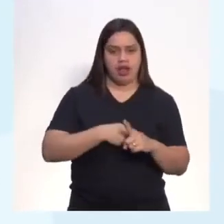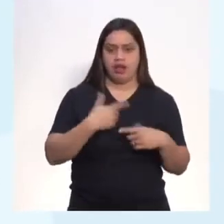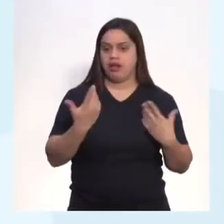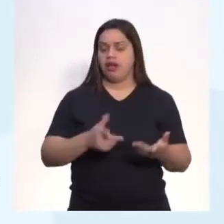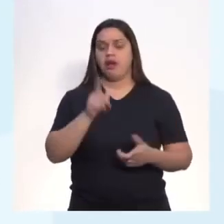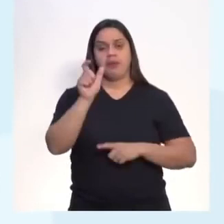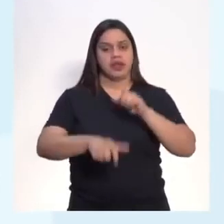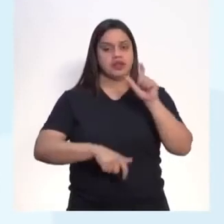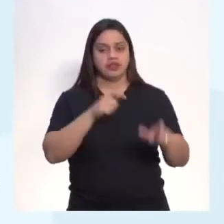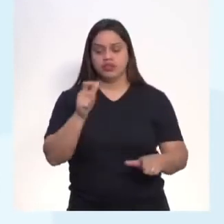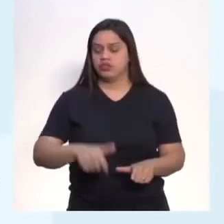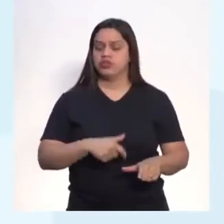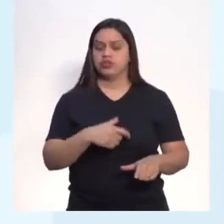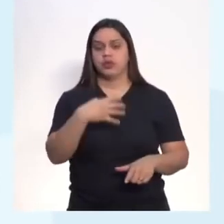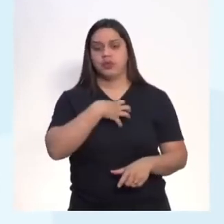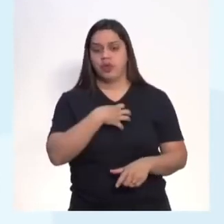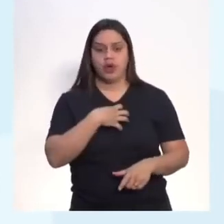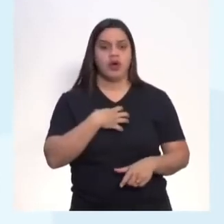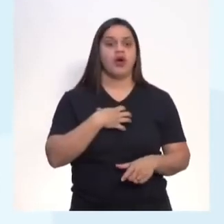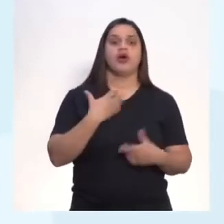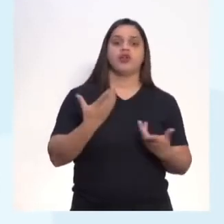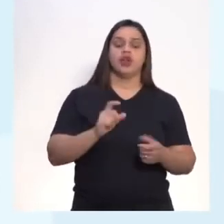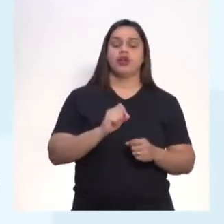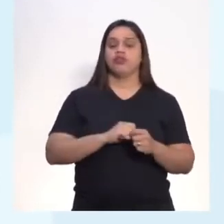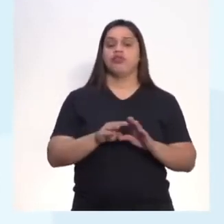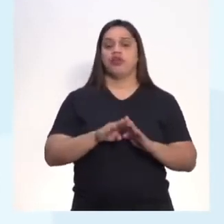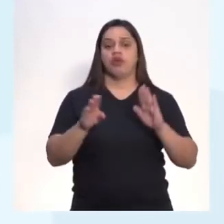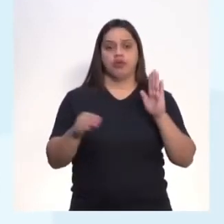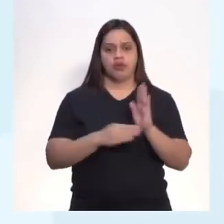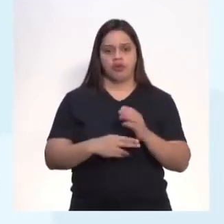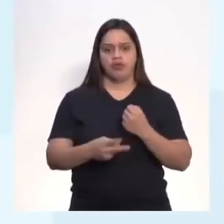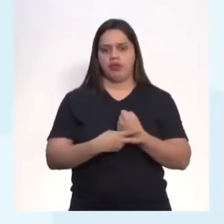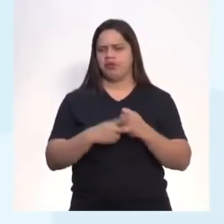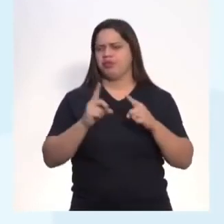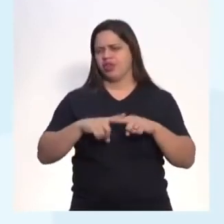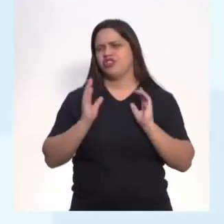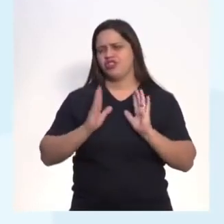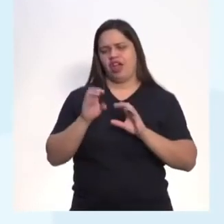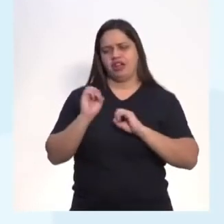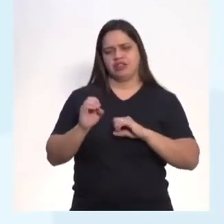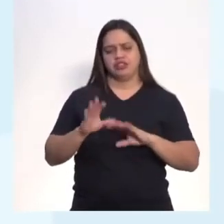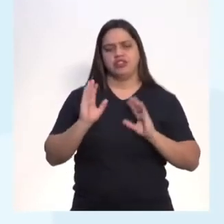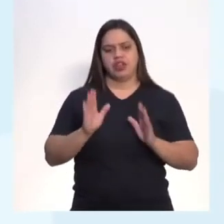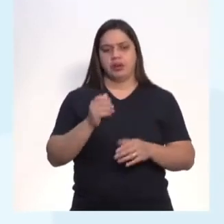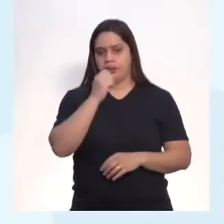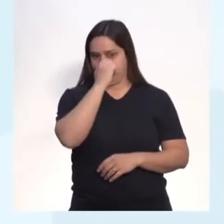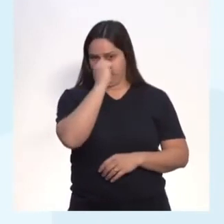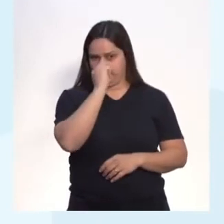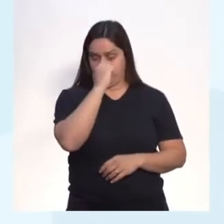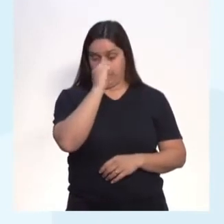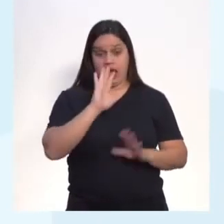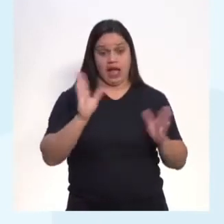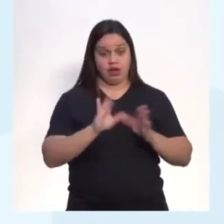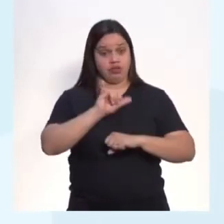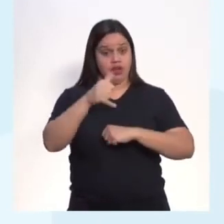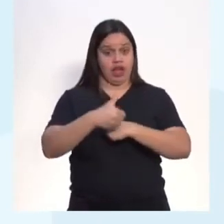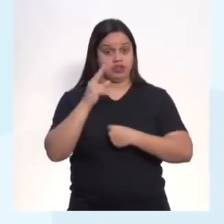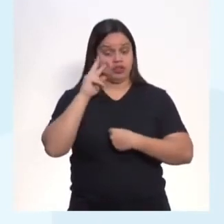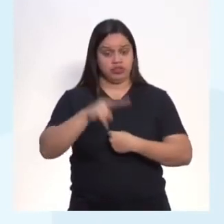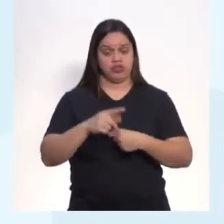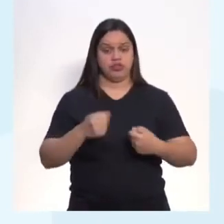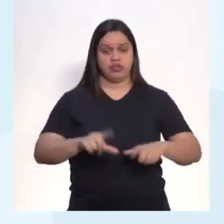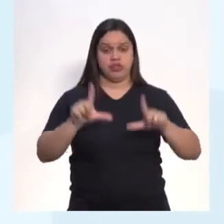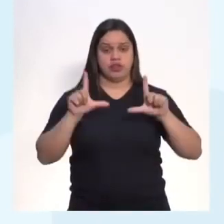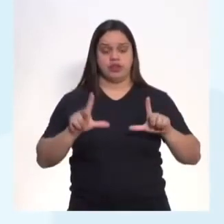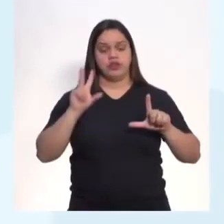em pessoa, em modo, né, imperativo, eu vou pular um pouquinho o verbo, porque verbo a gente já falou muito. Vamos aqui para os adjetivos. Telinha